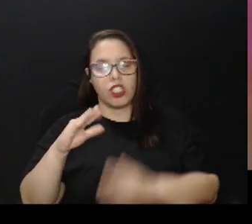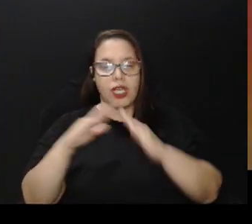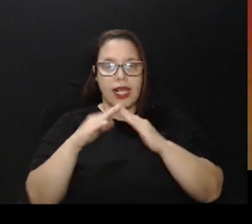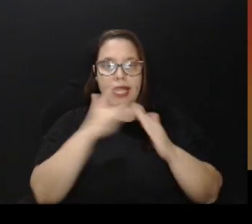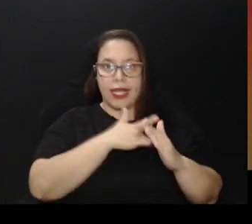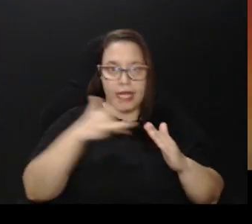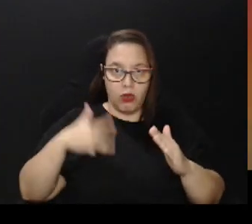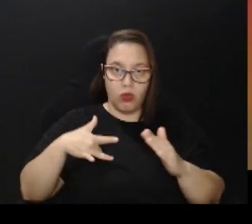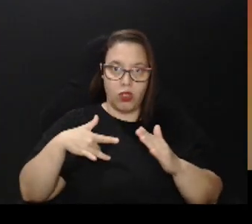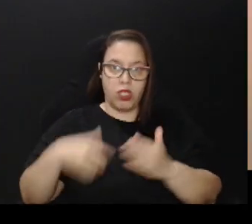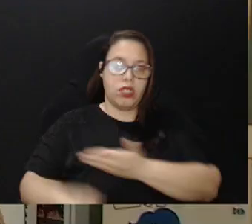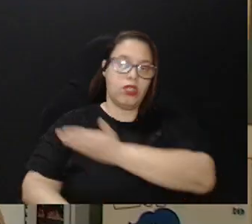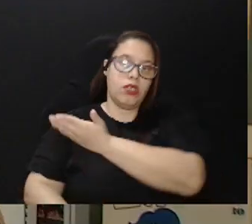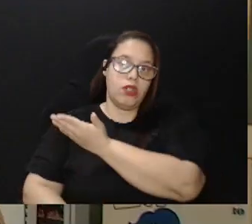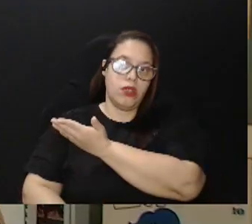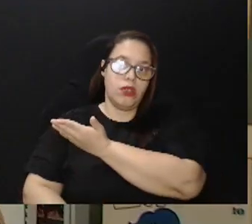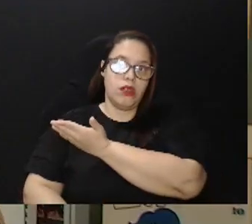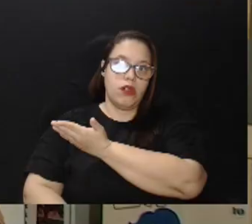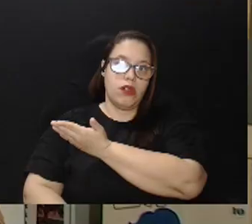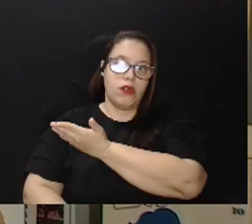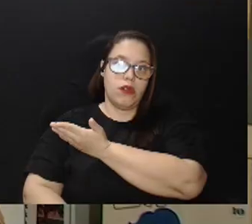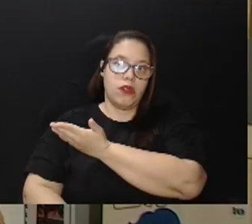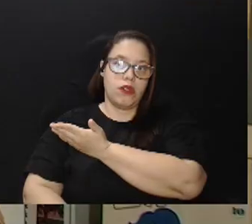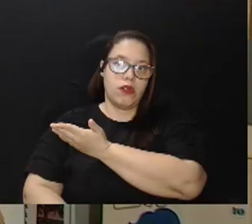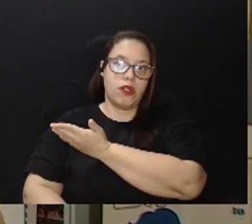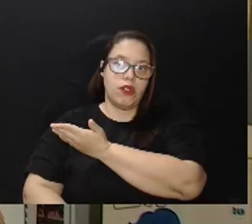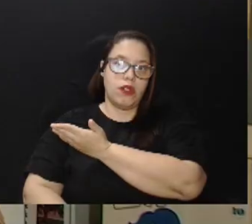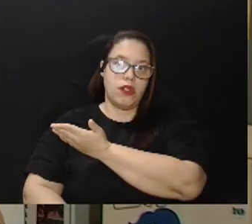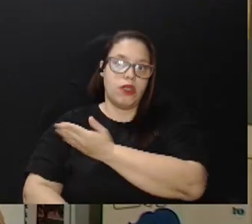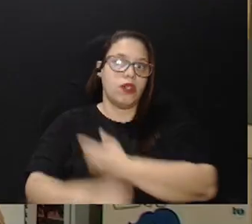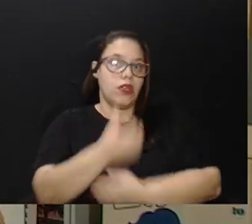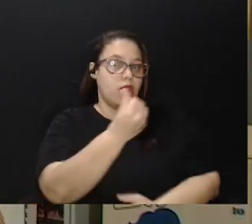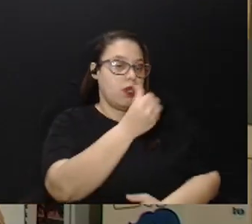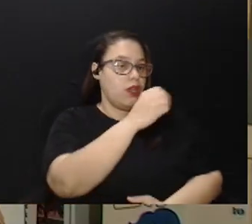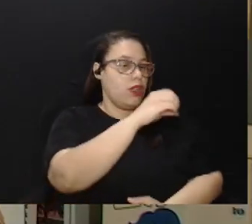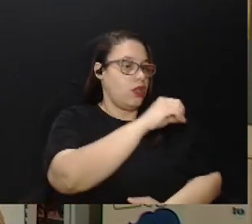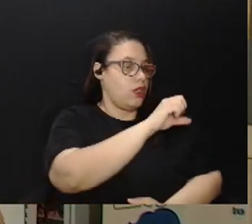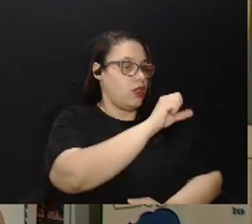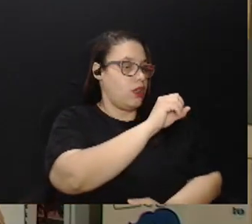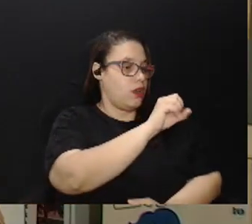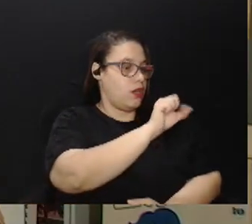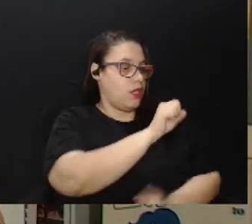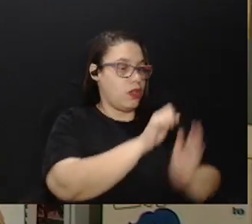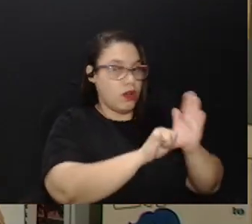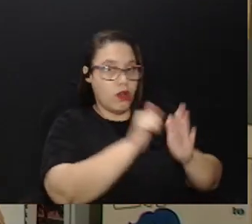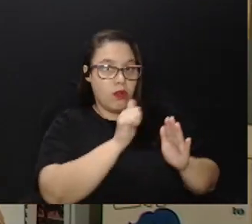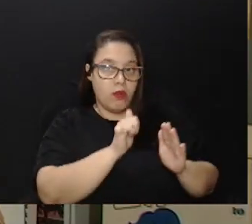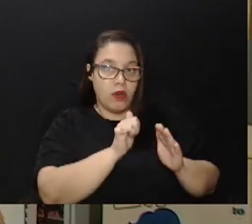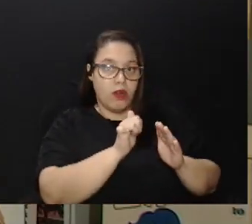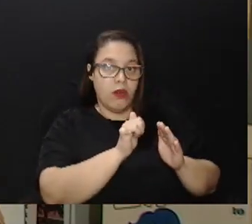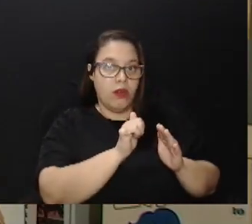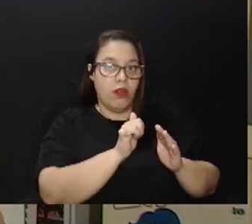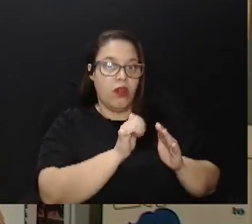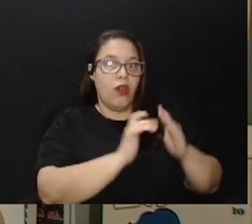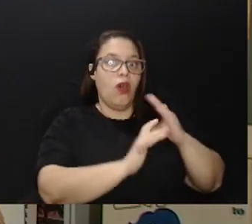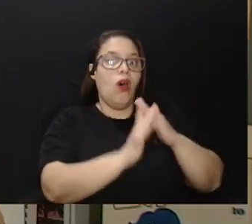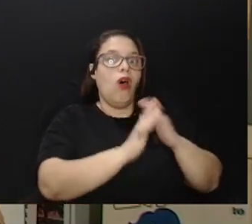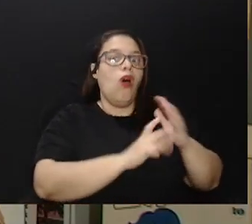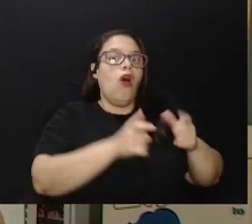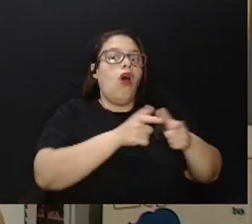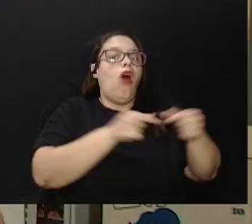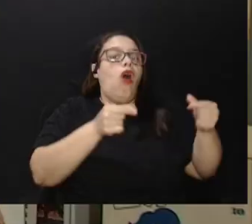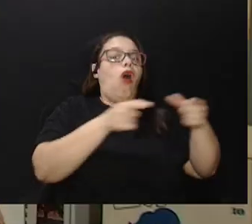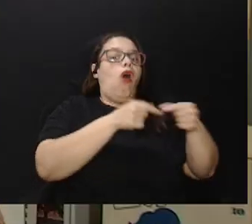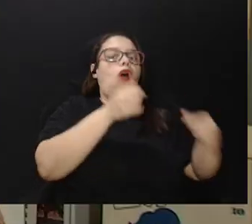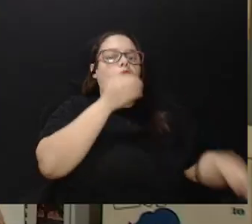Em 1908 foi a primeira leva dos japoneses que saíram do